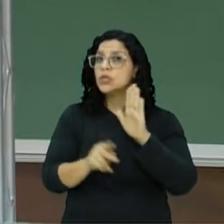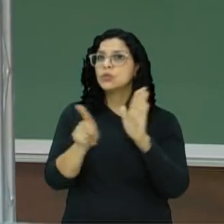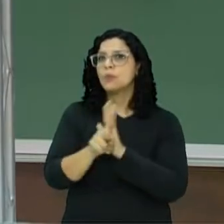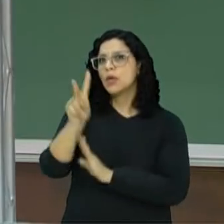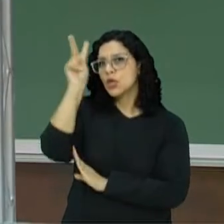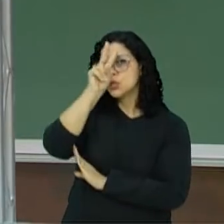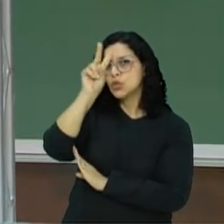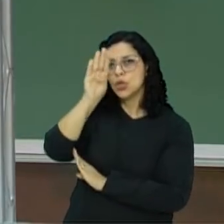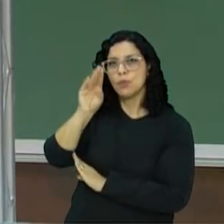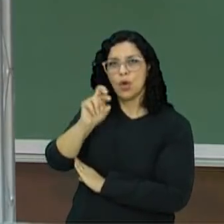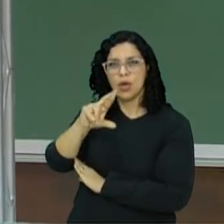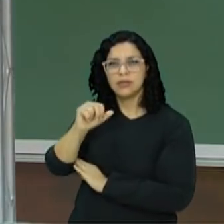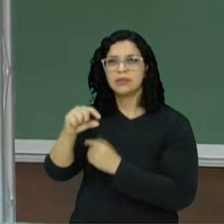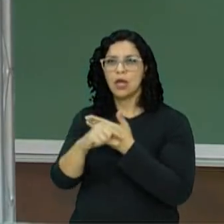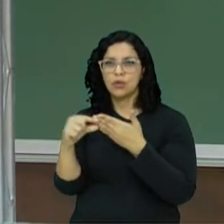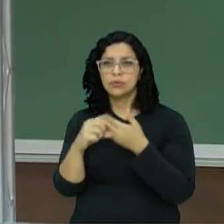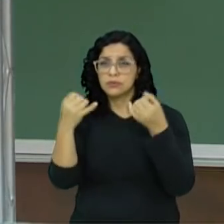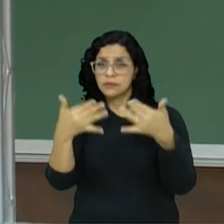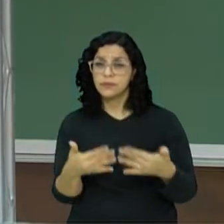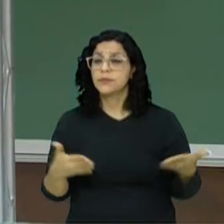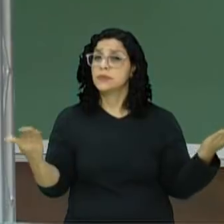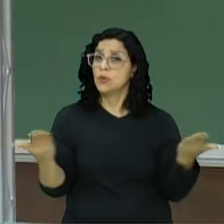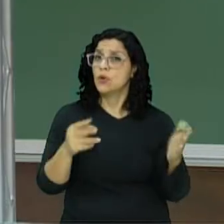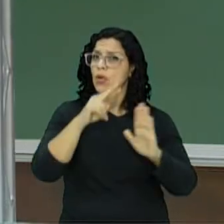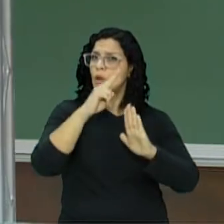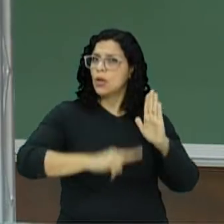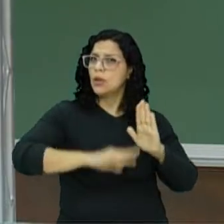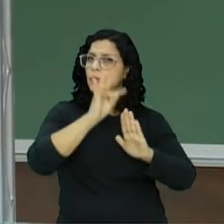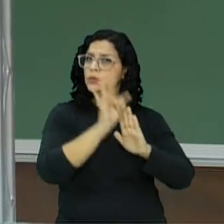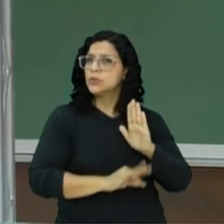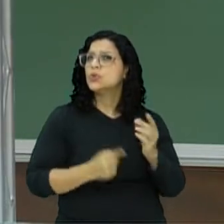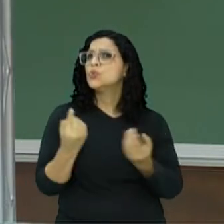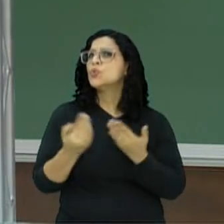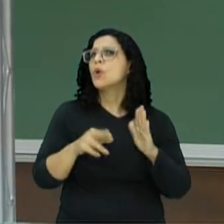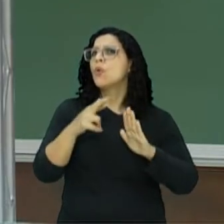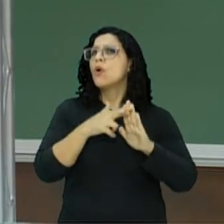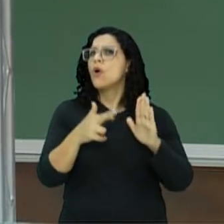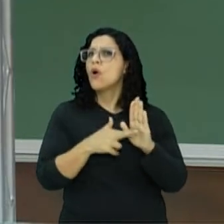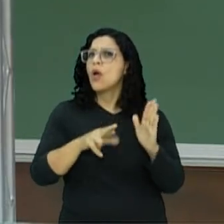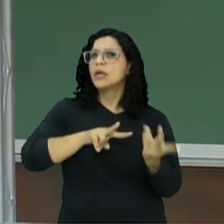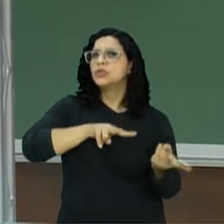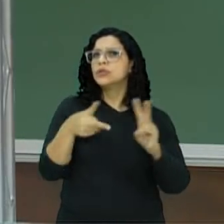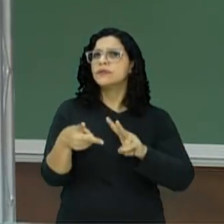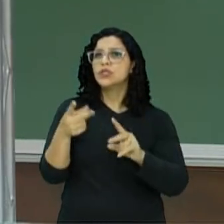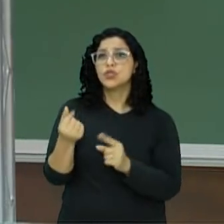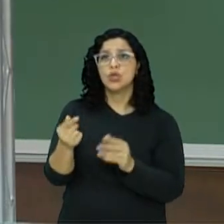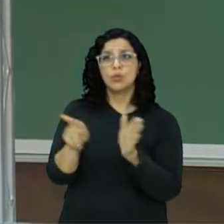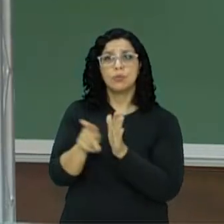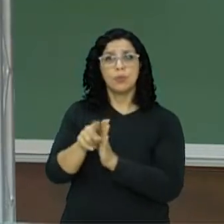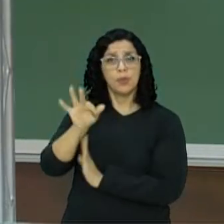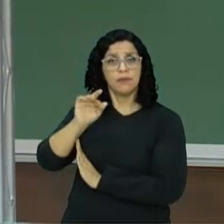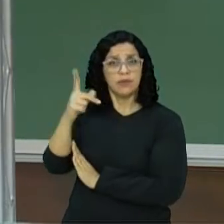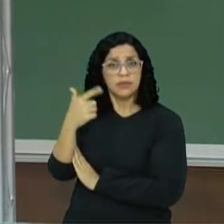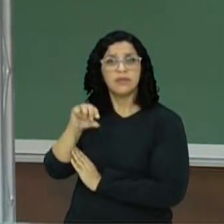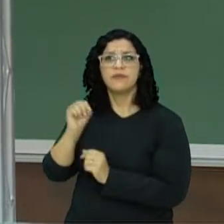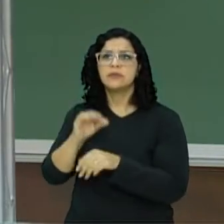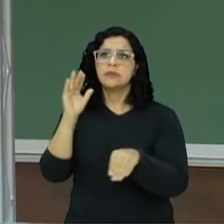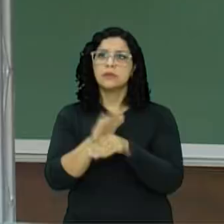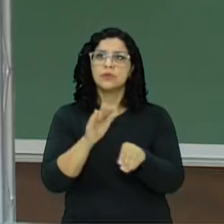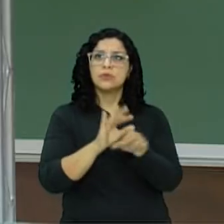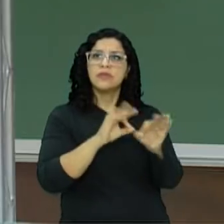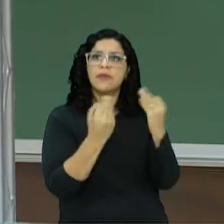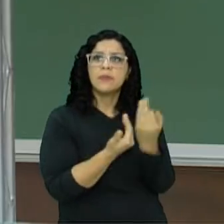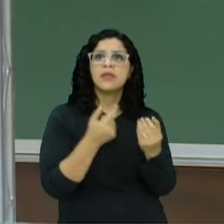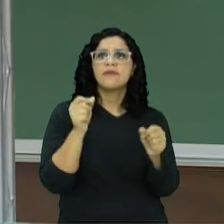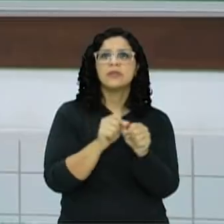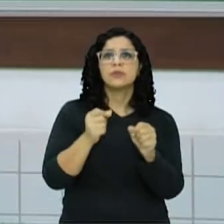historiador Boris Fausto. A partir disso, quais iniciativas de transferência de renda do governo FHC ajudaram a aumentar